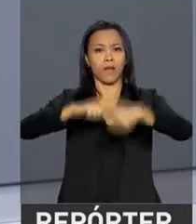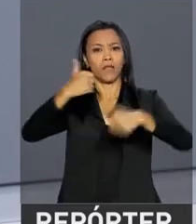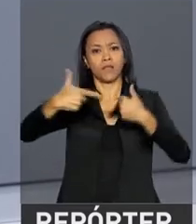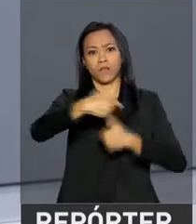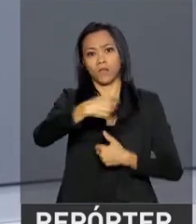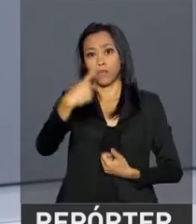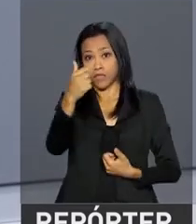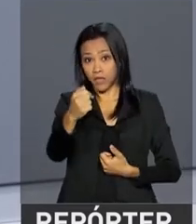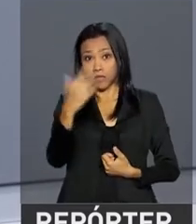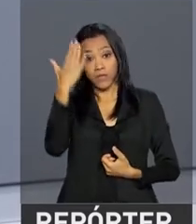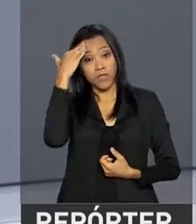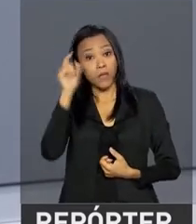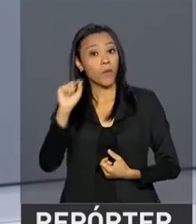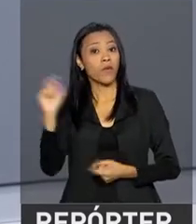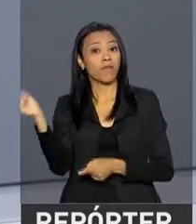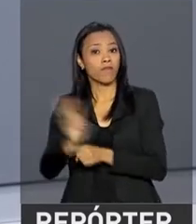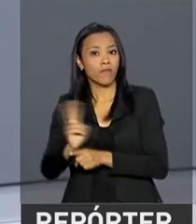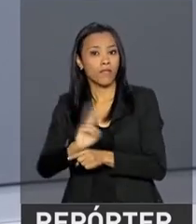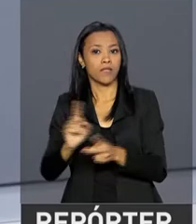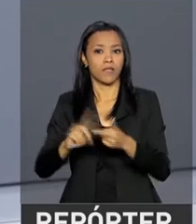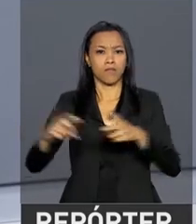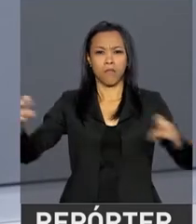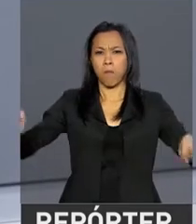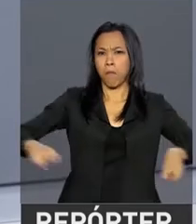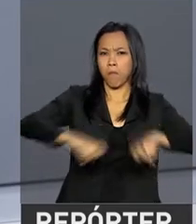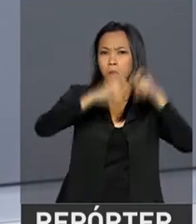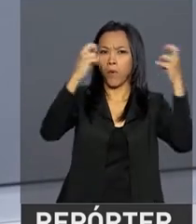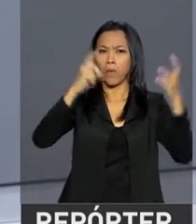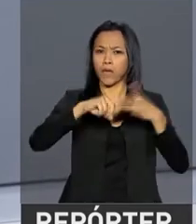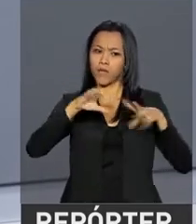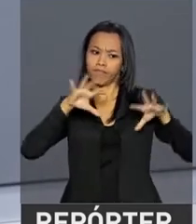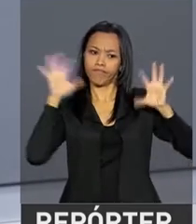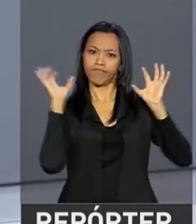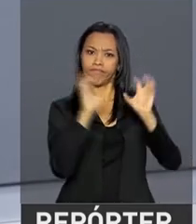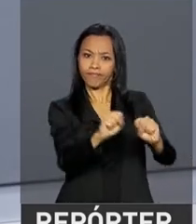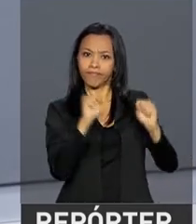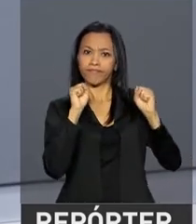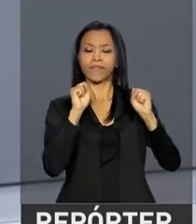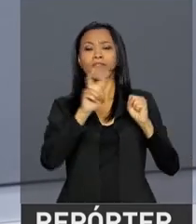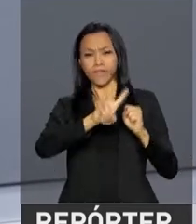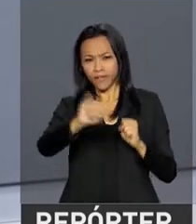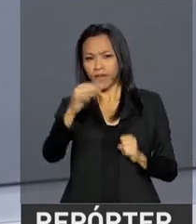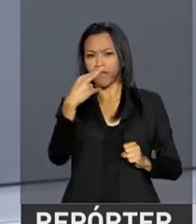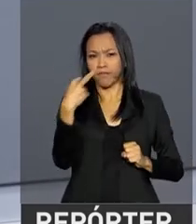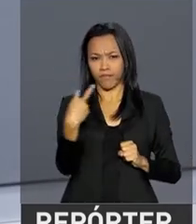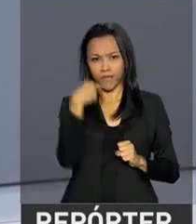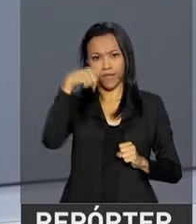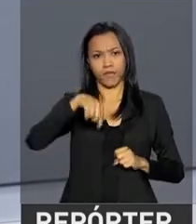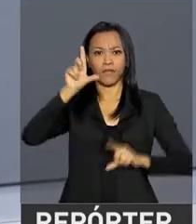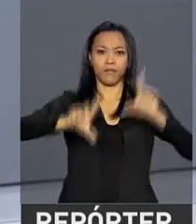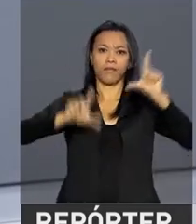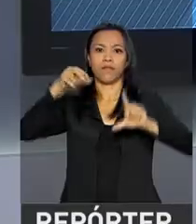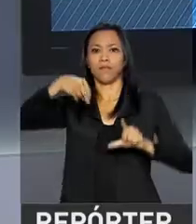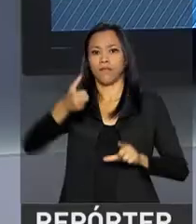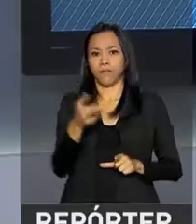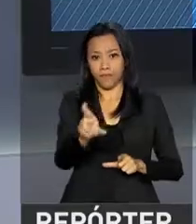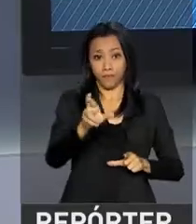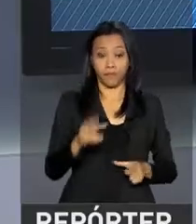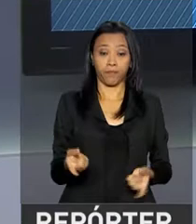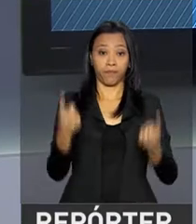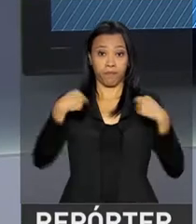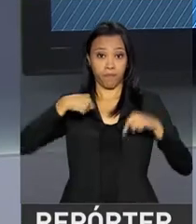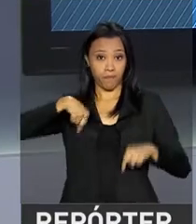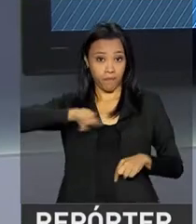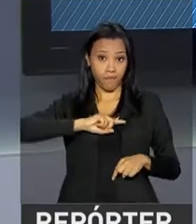mais sobre fiscalização acidentes e apreensões realizadas você acompanha entrevista ao vivo aqui na nbr nós